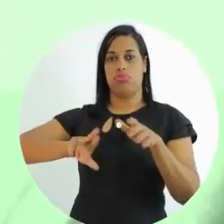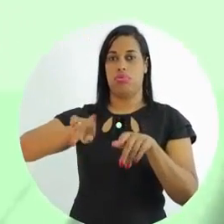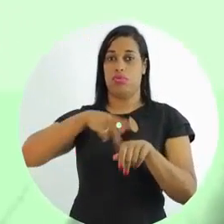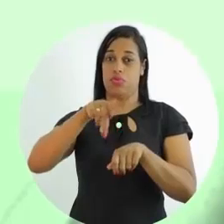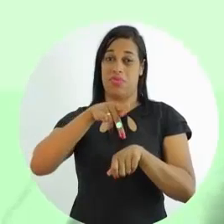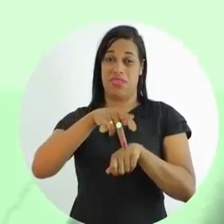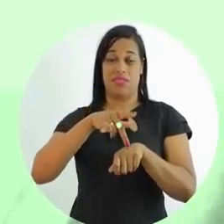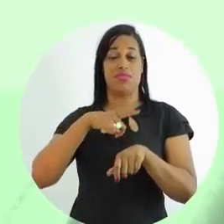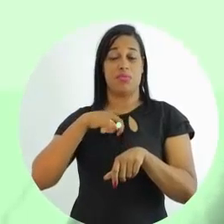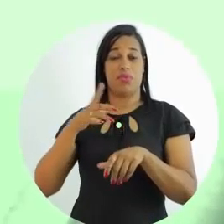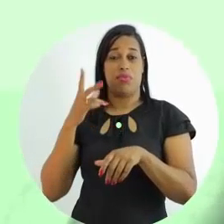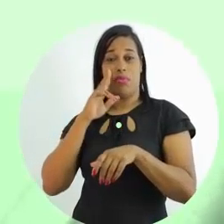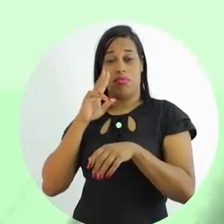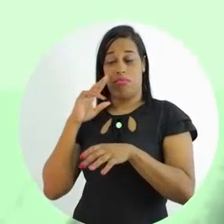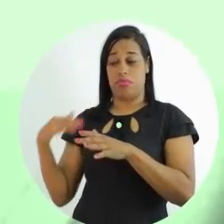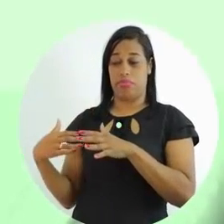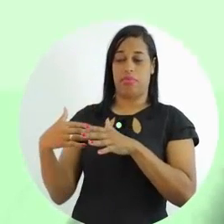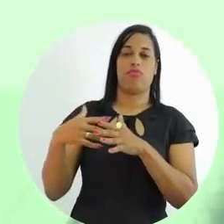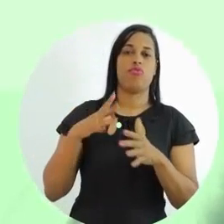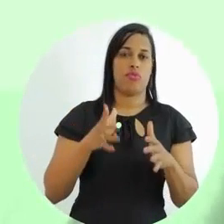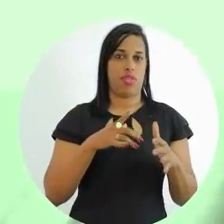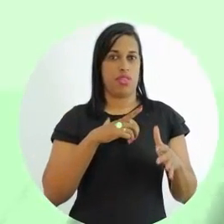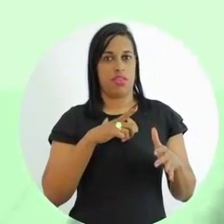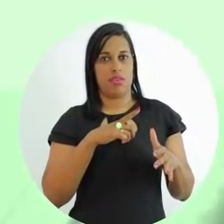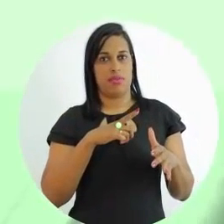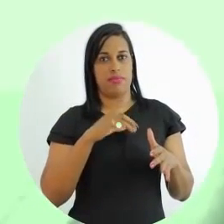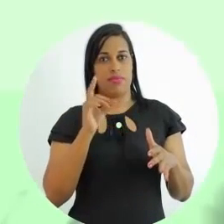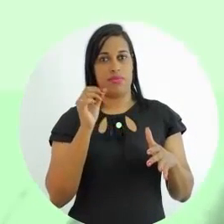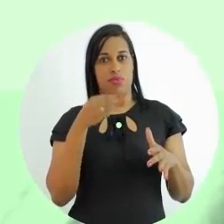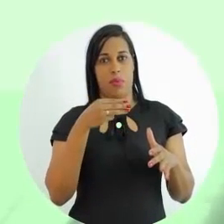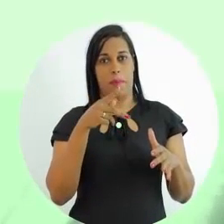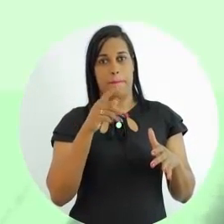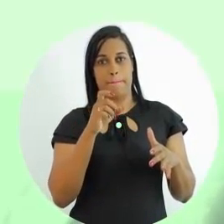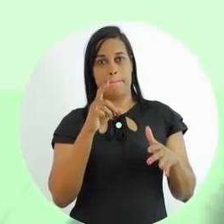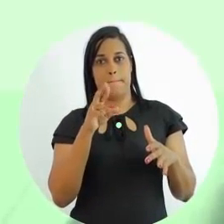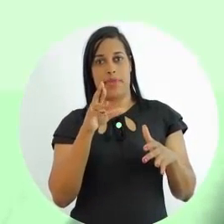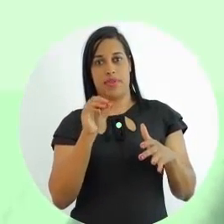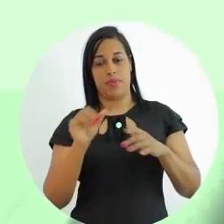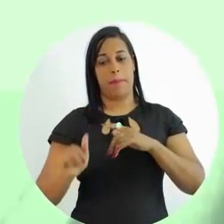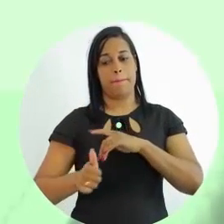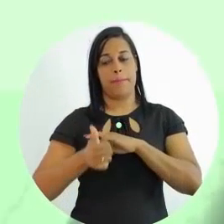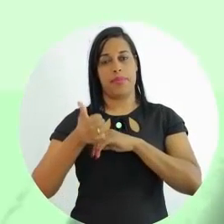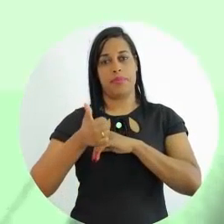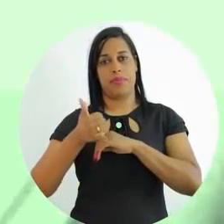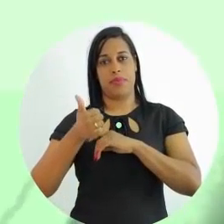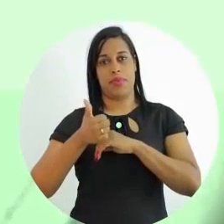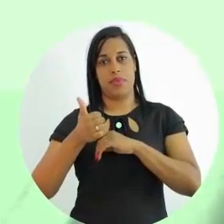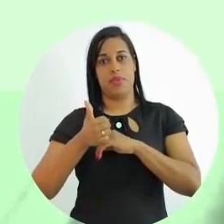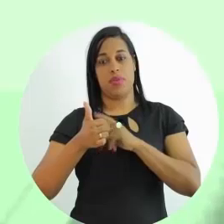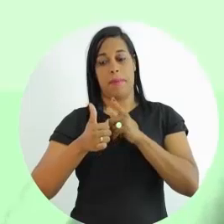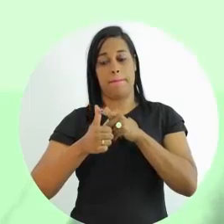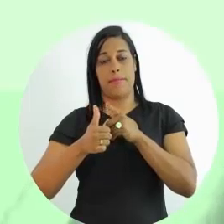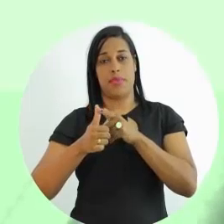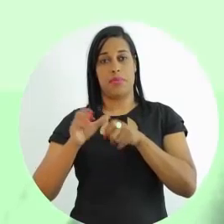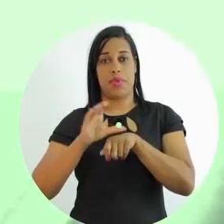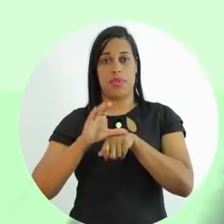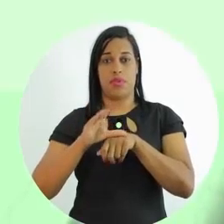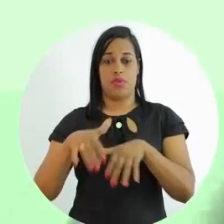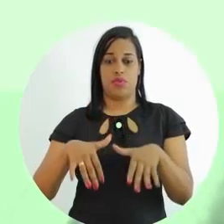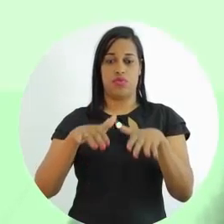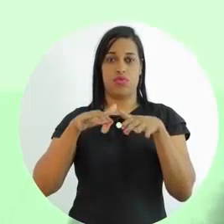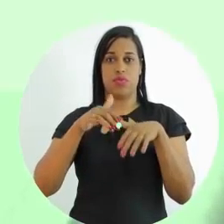tradição histórica que ele já tinha. E Dom Pedro I outorga a primeira